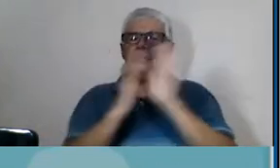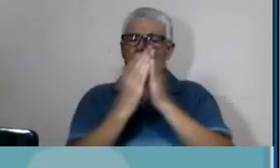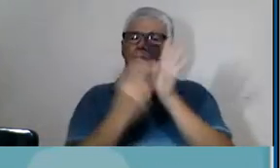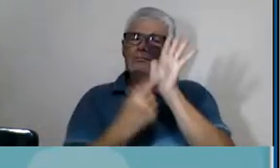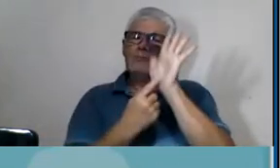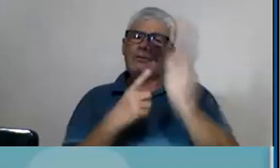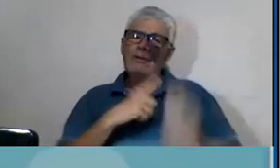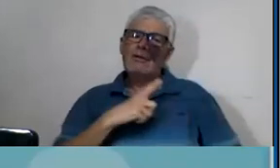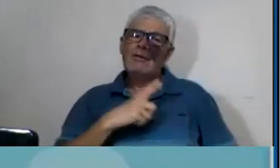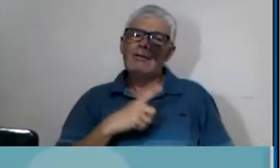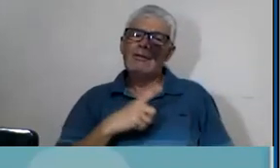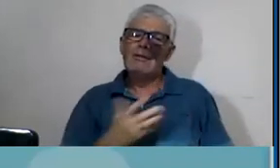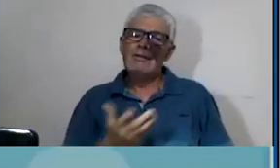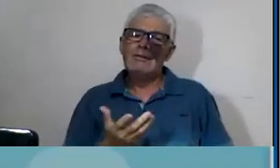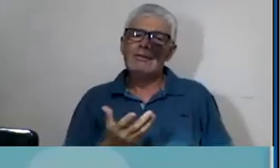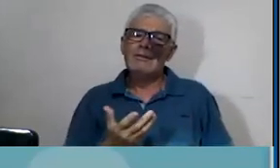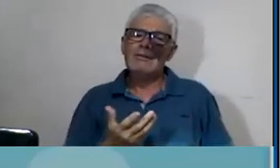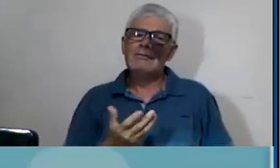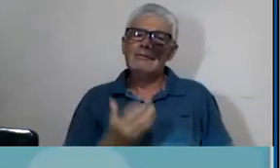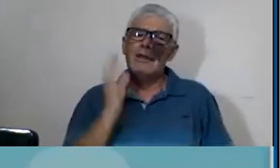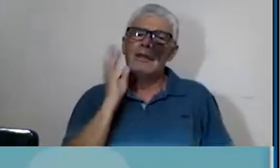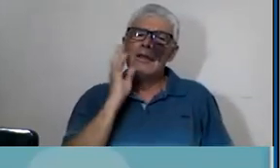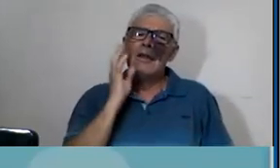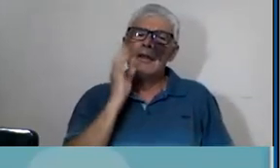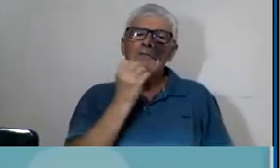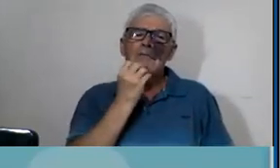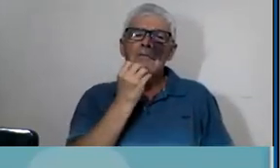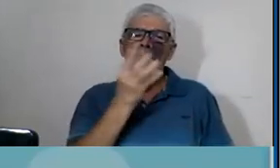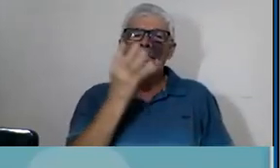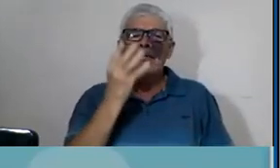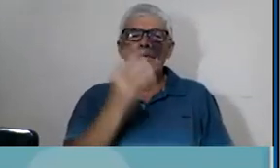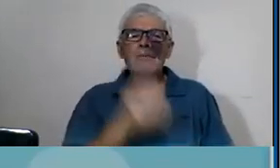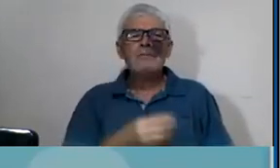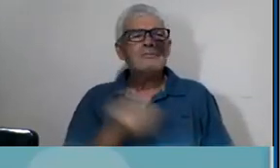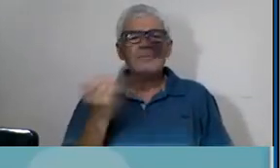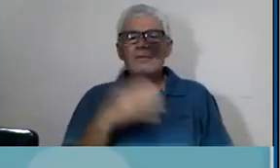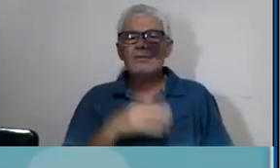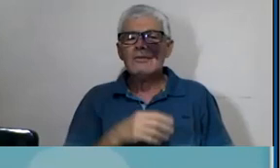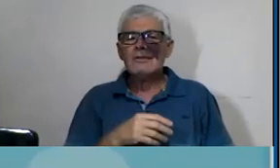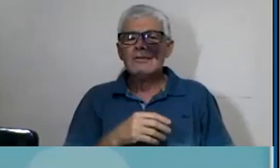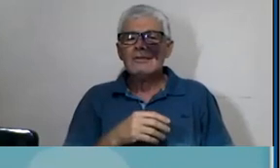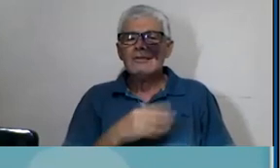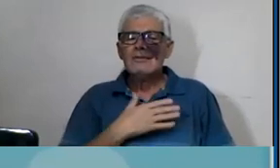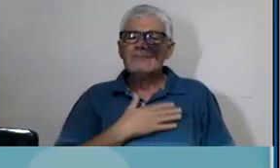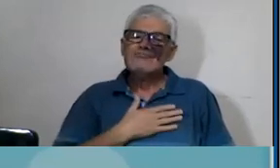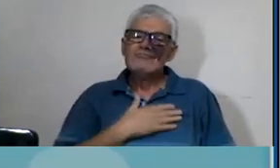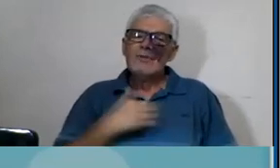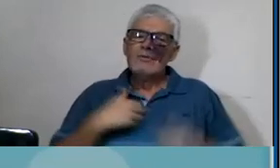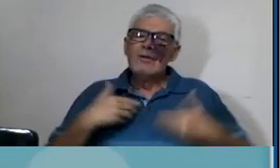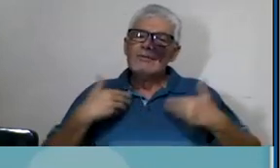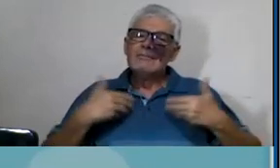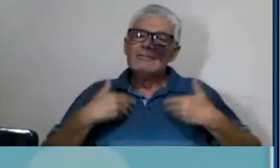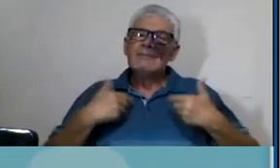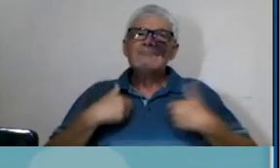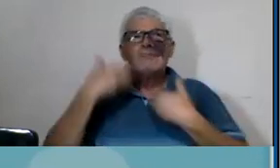Por acaso, por acaso não, nada é por acaso, né? Mas eu já tinha começado a estudar, dar uma